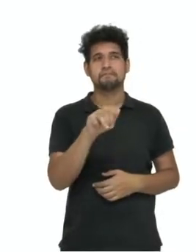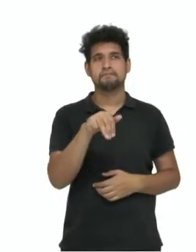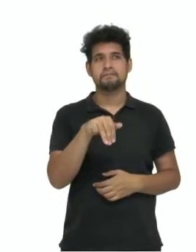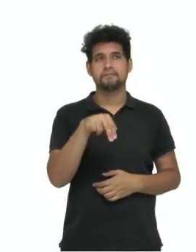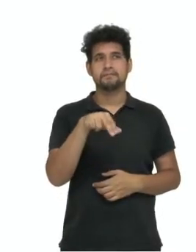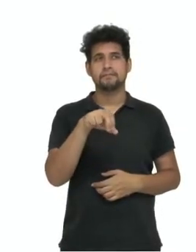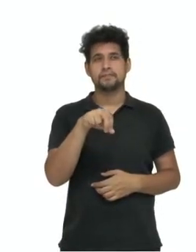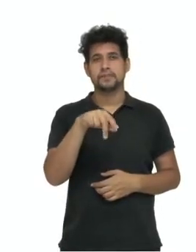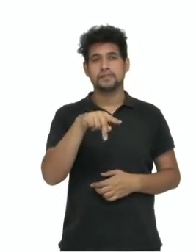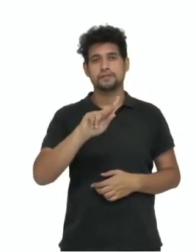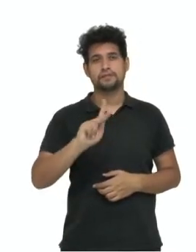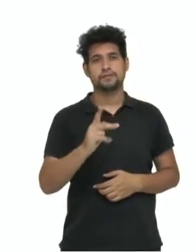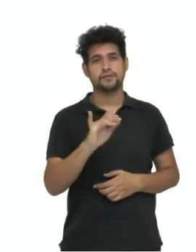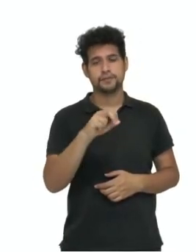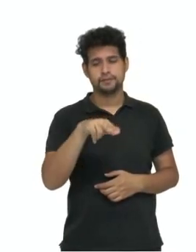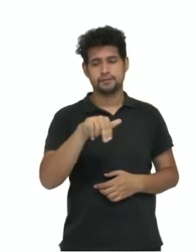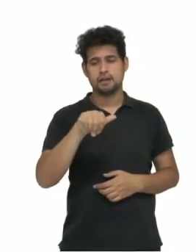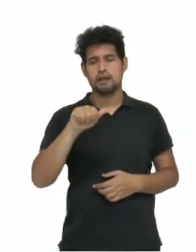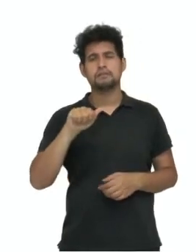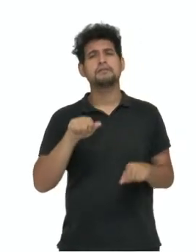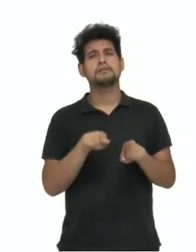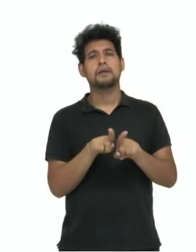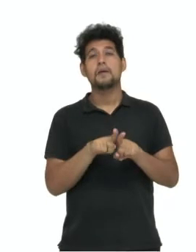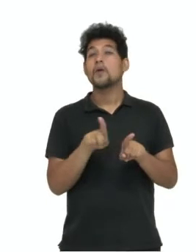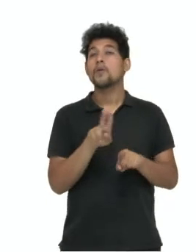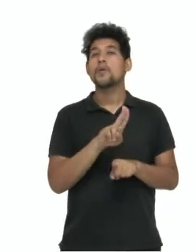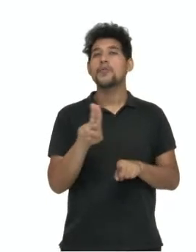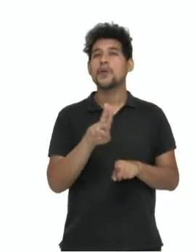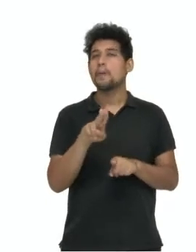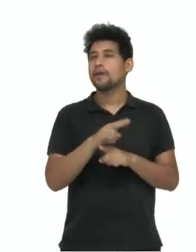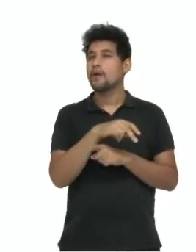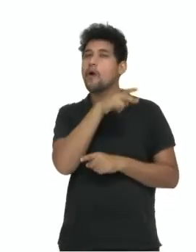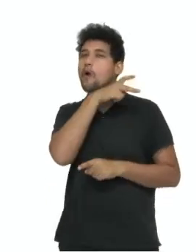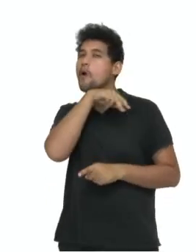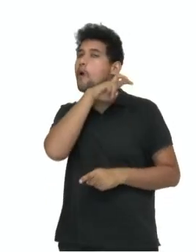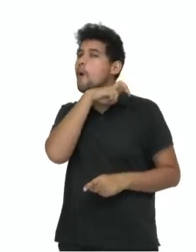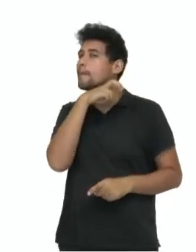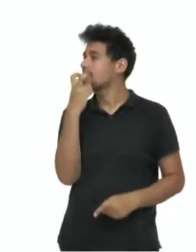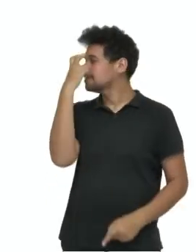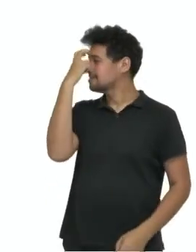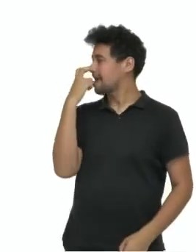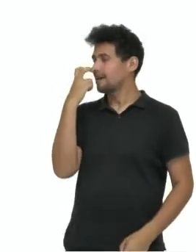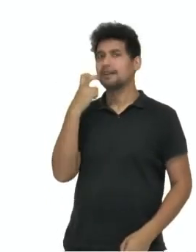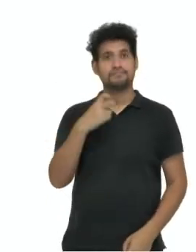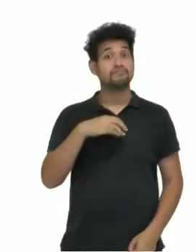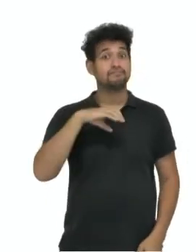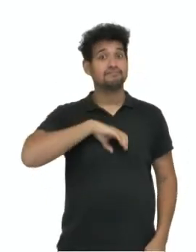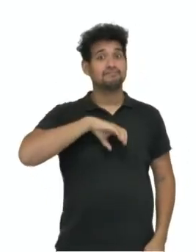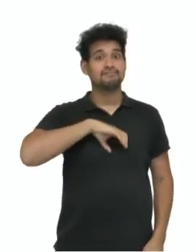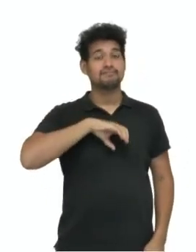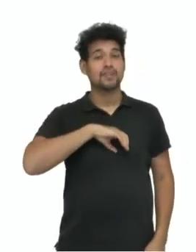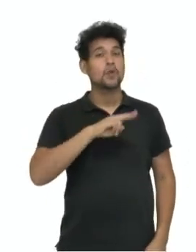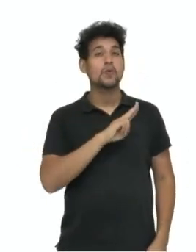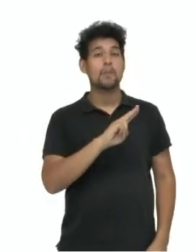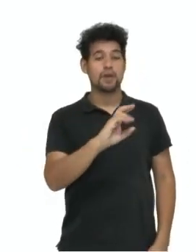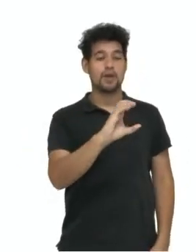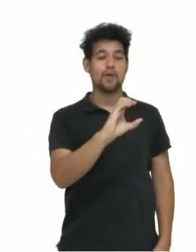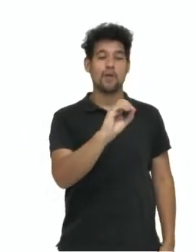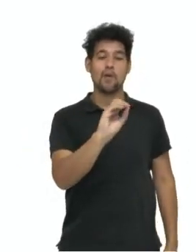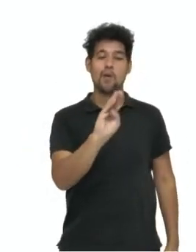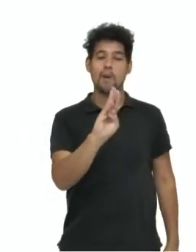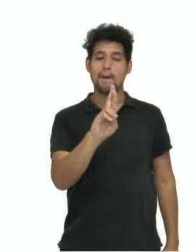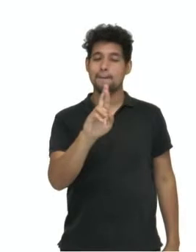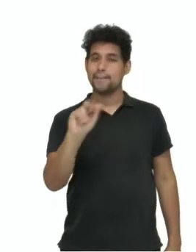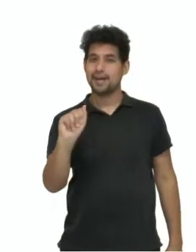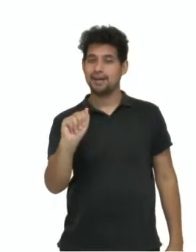da Cecília, né, que também é chamada de cobra cega. E a Gymnophiona tem uma coisa bem interessante. Olha só, eles